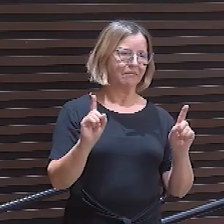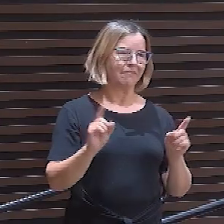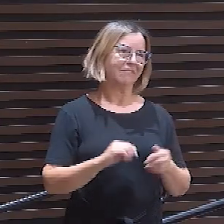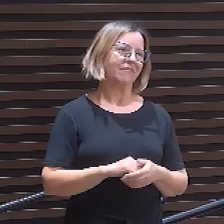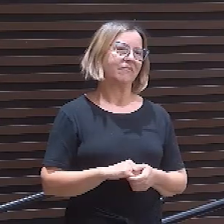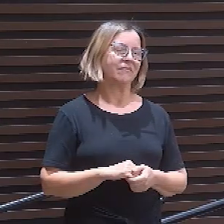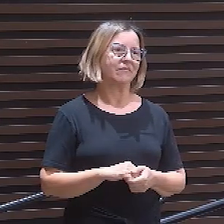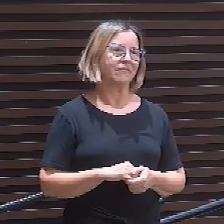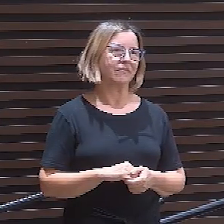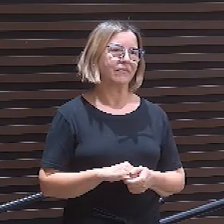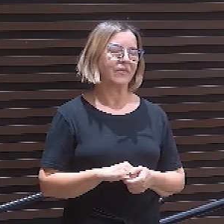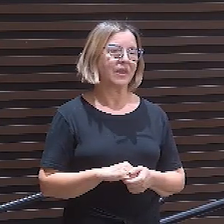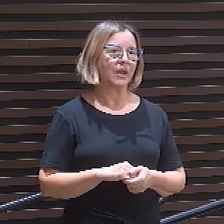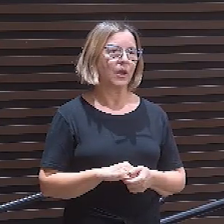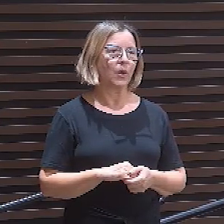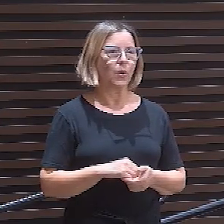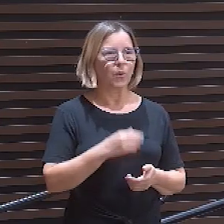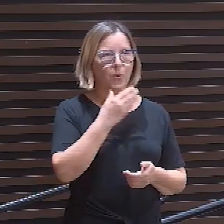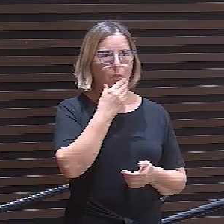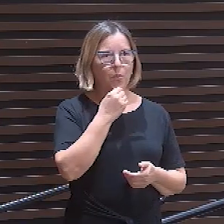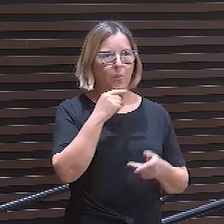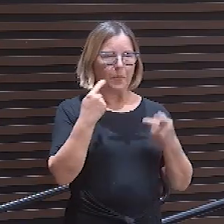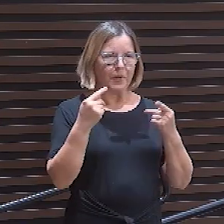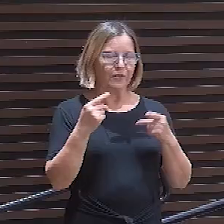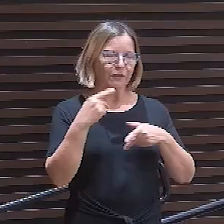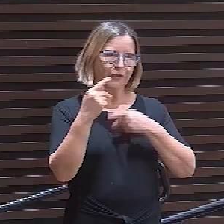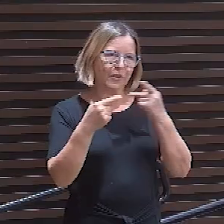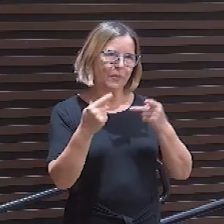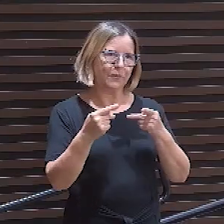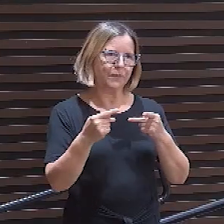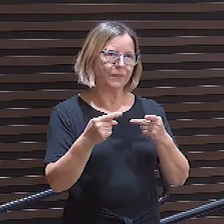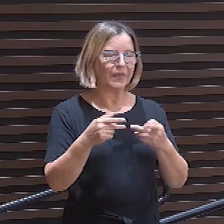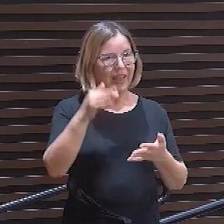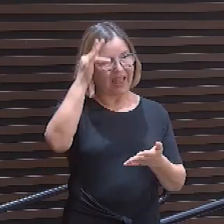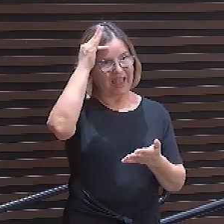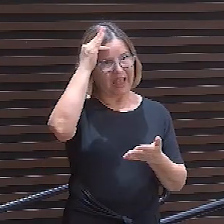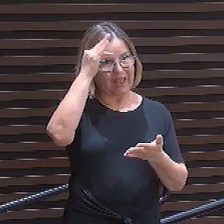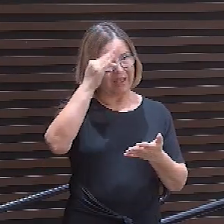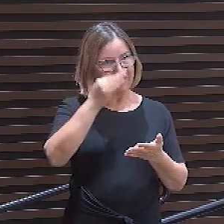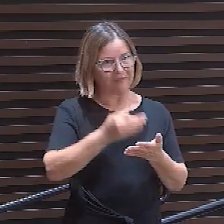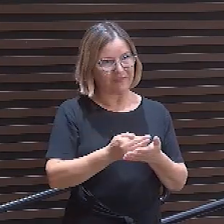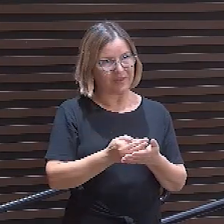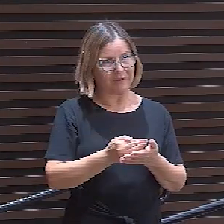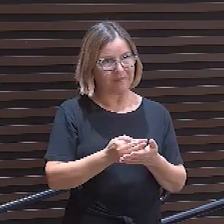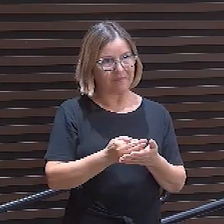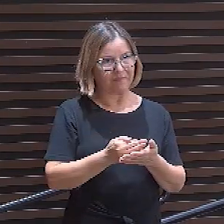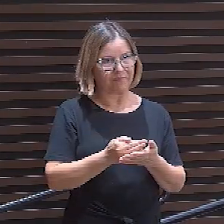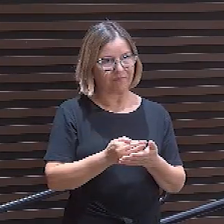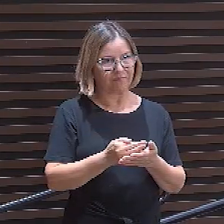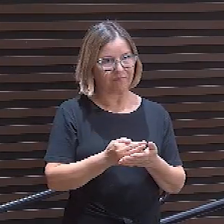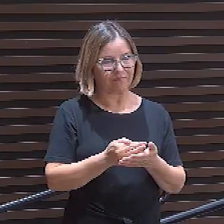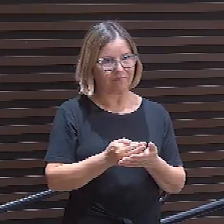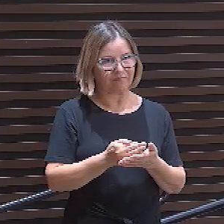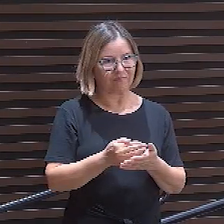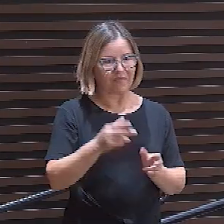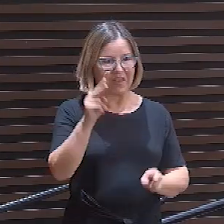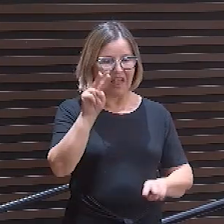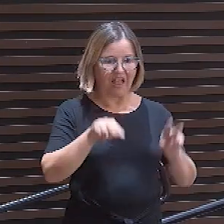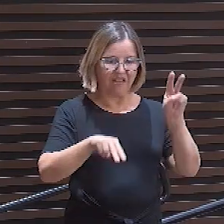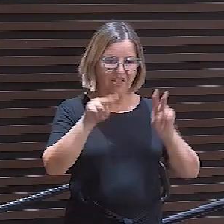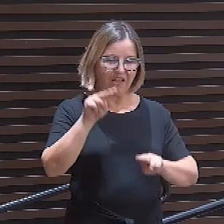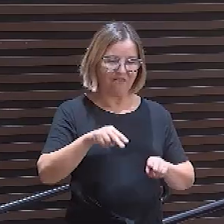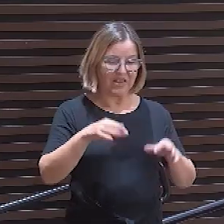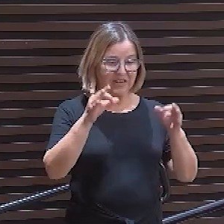O Pink, ele diz, a fé avalia corretamente. Moisés pesou os tesouros